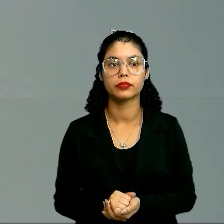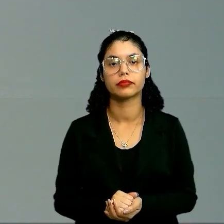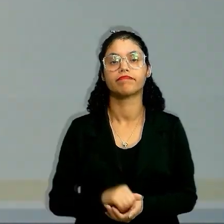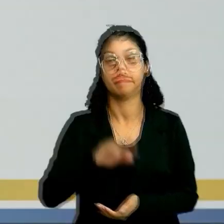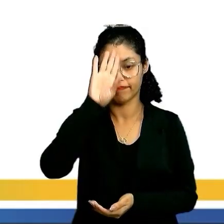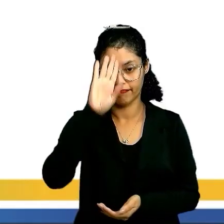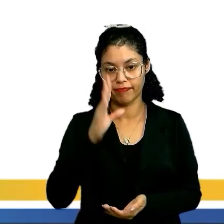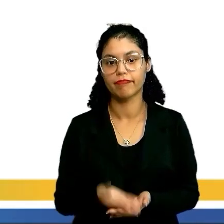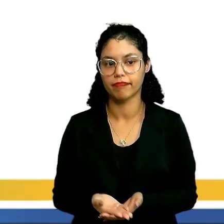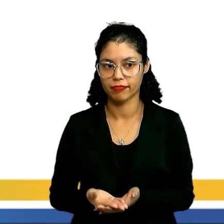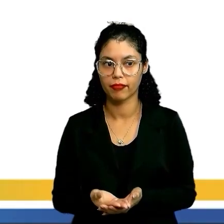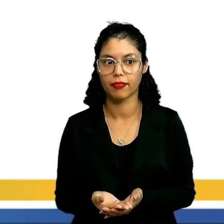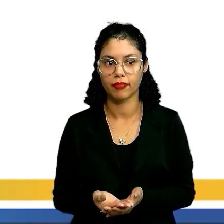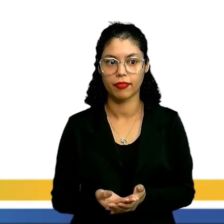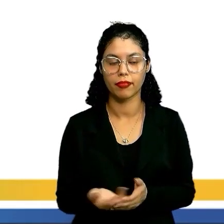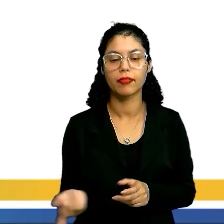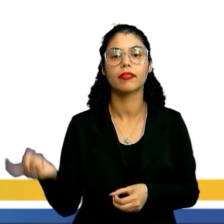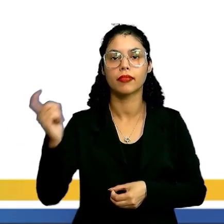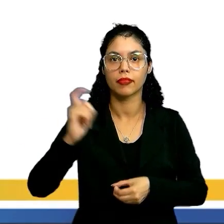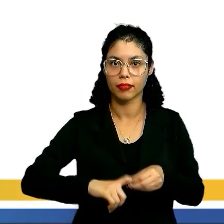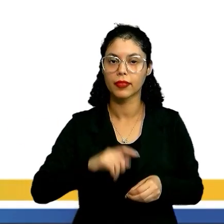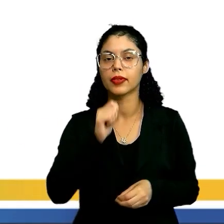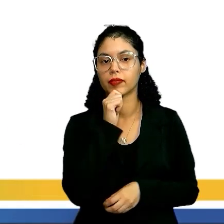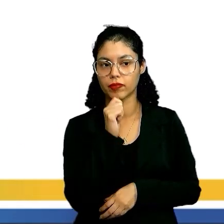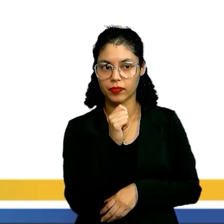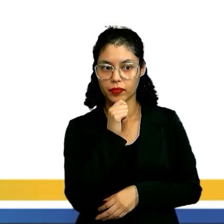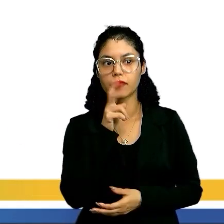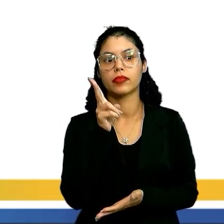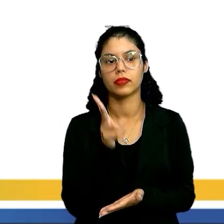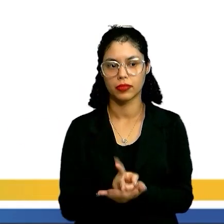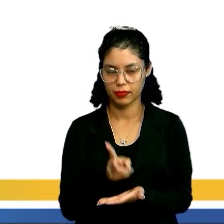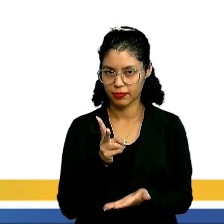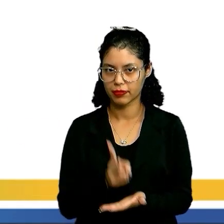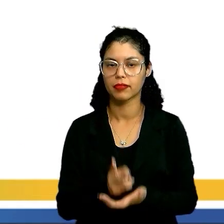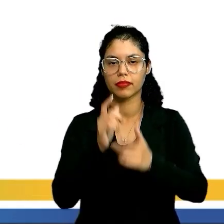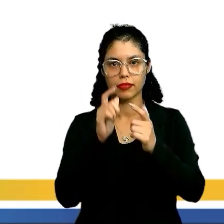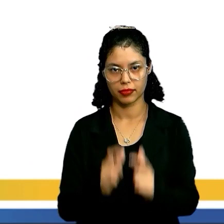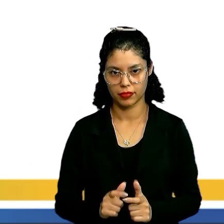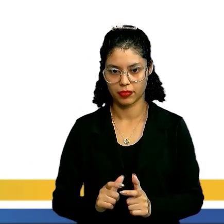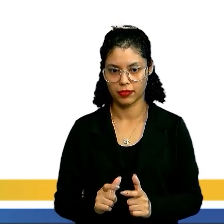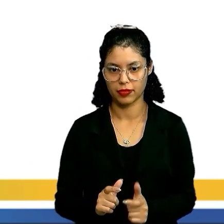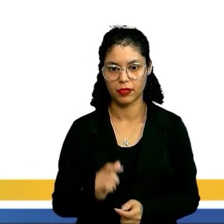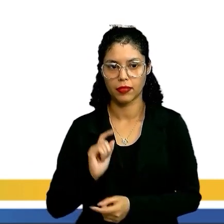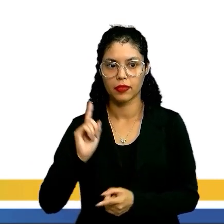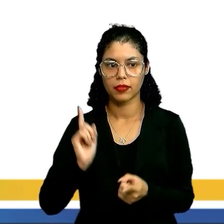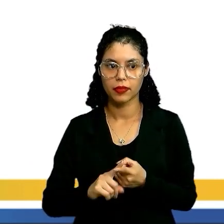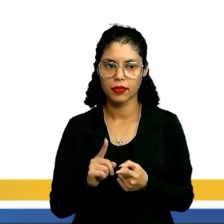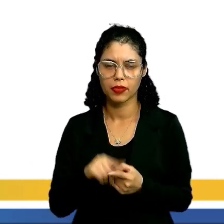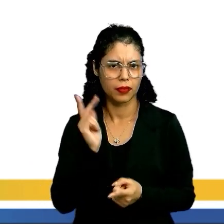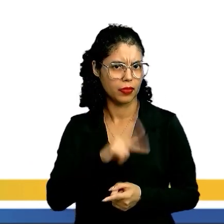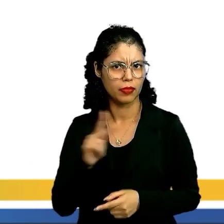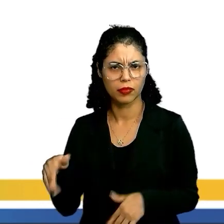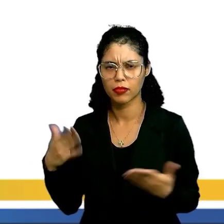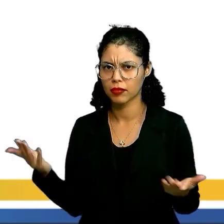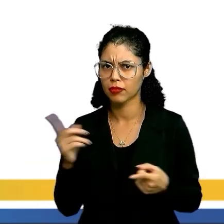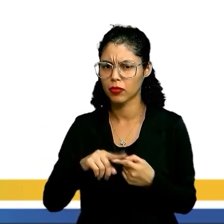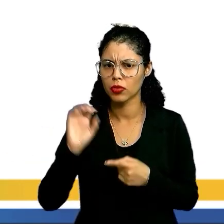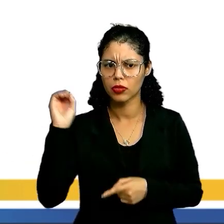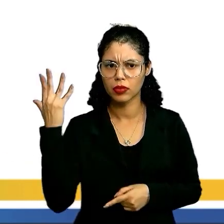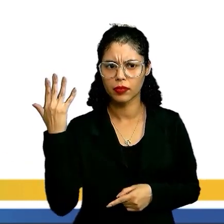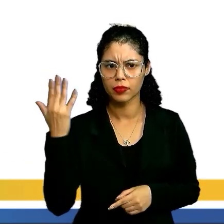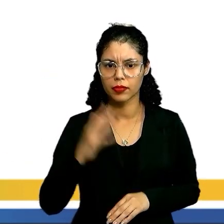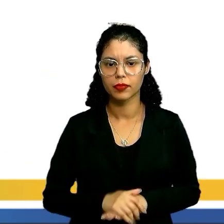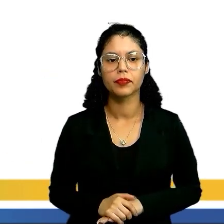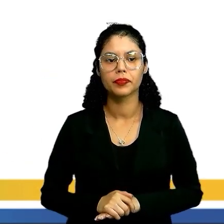incrível que pareça, quando você voltar, ela ainda vai estar no mesmo canto. Poxa, professora, mas por que isso